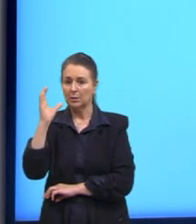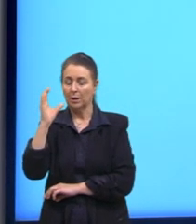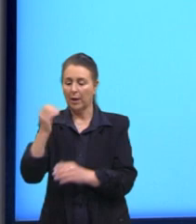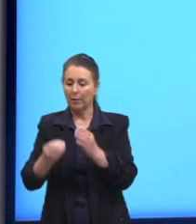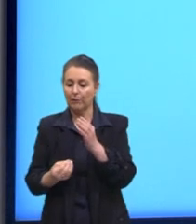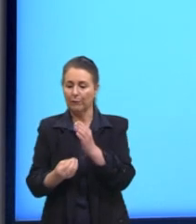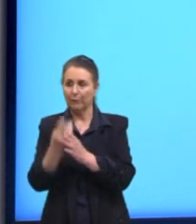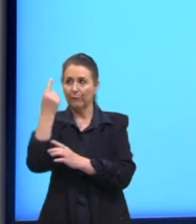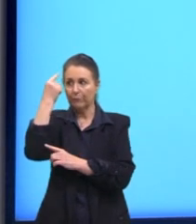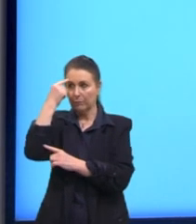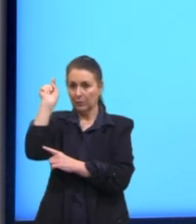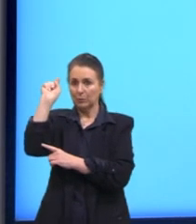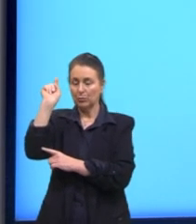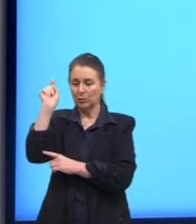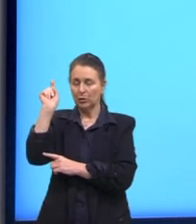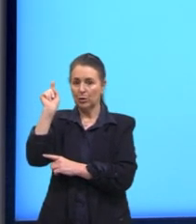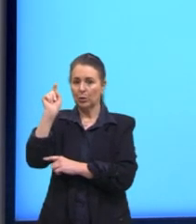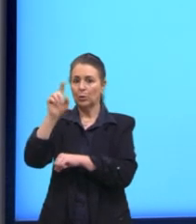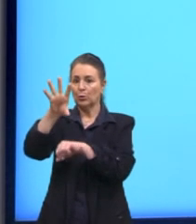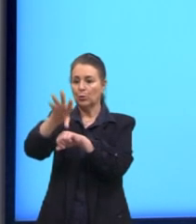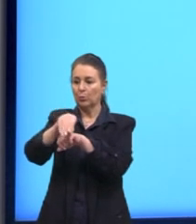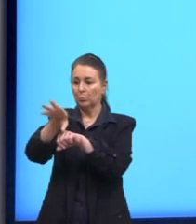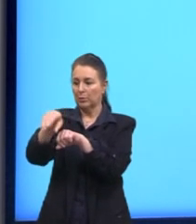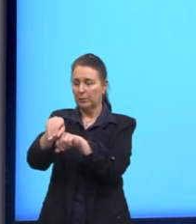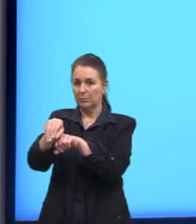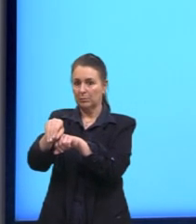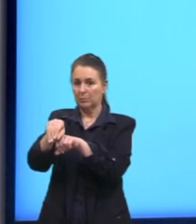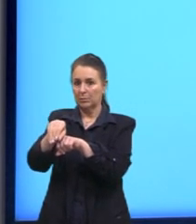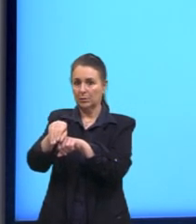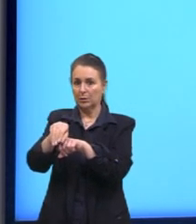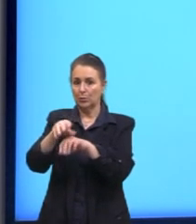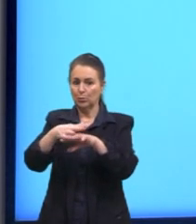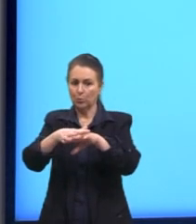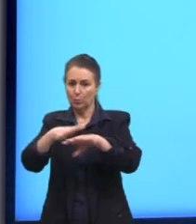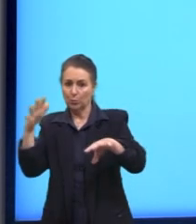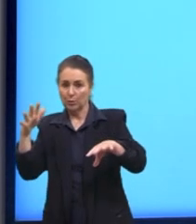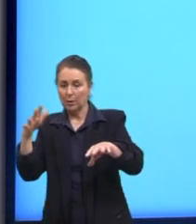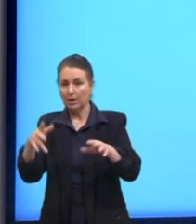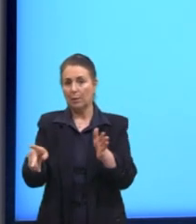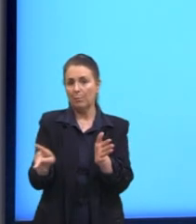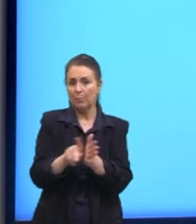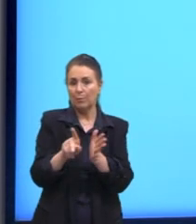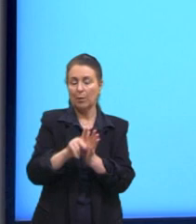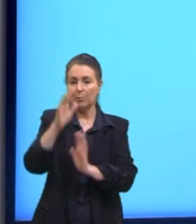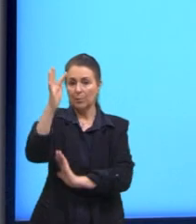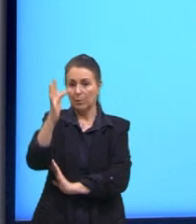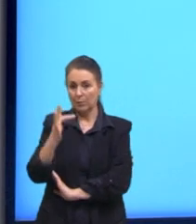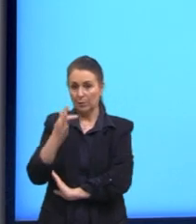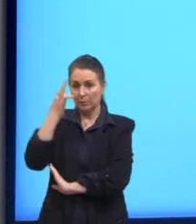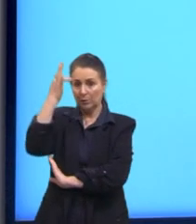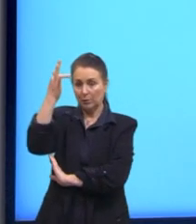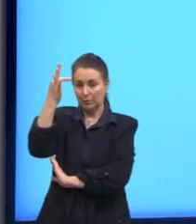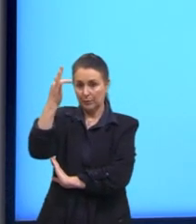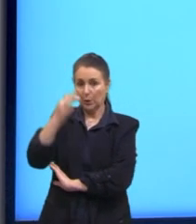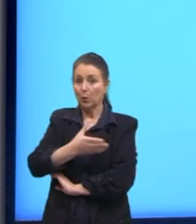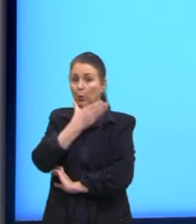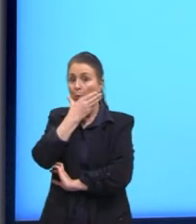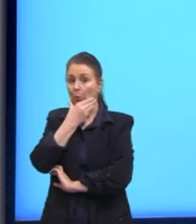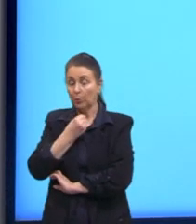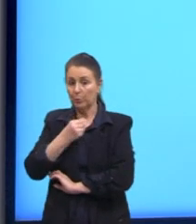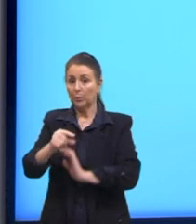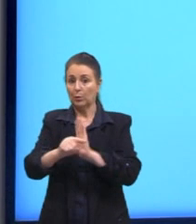excluir, inclusive, a própria filosofia, a qual teria cedido seu lugar, de acordo com Comte, aos